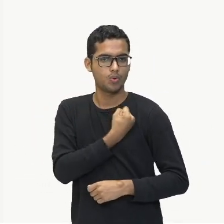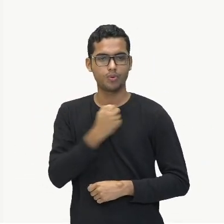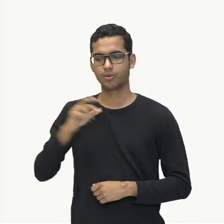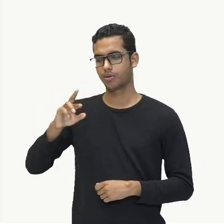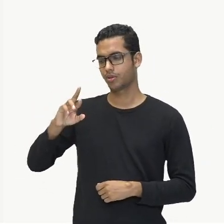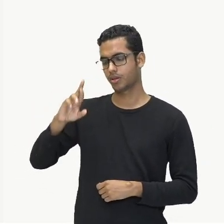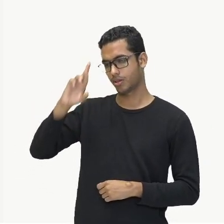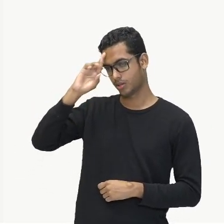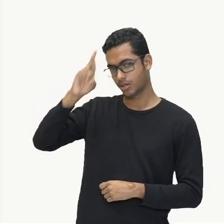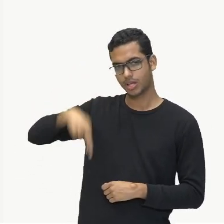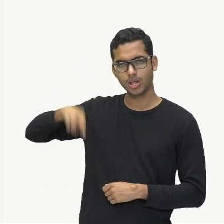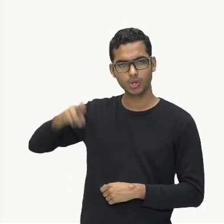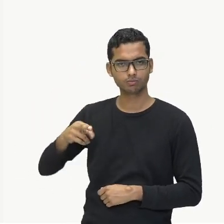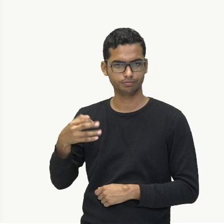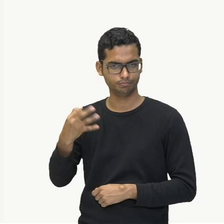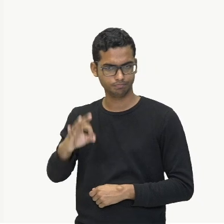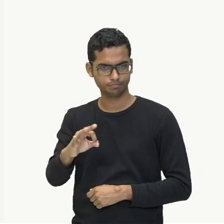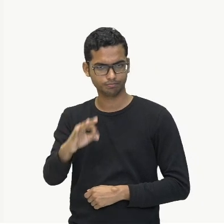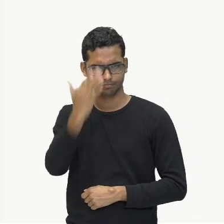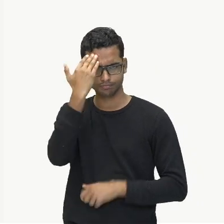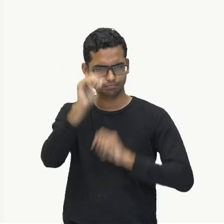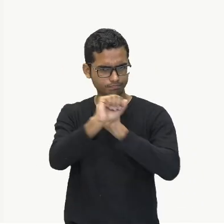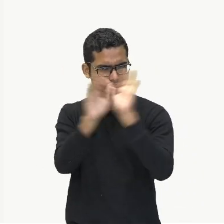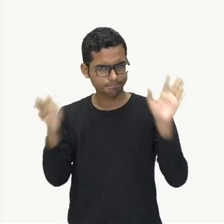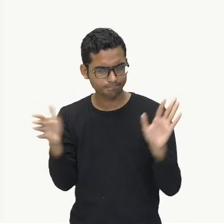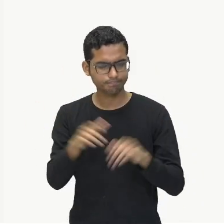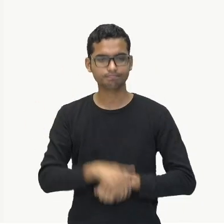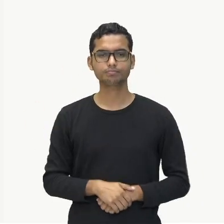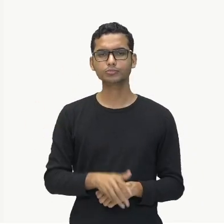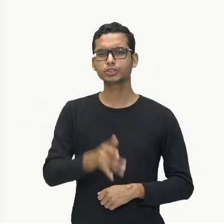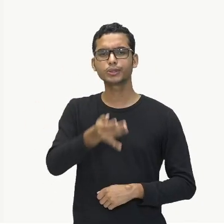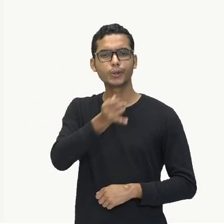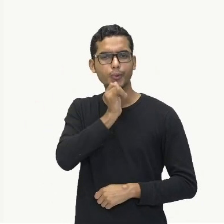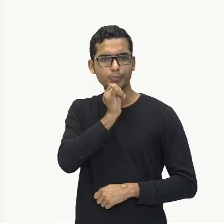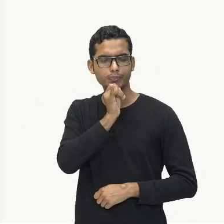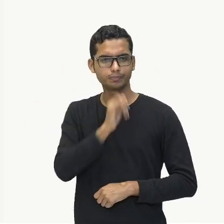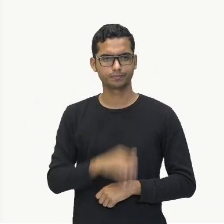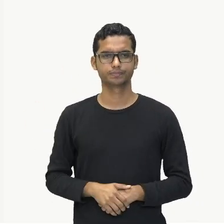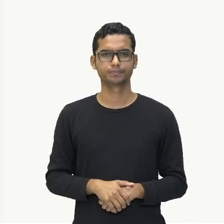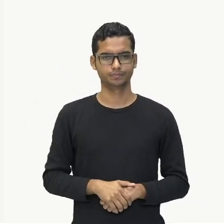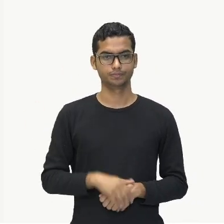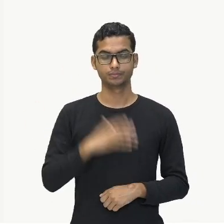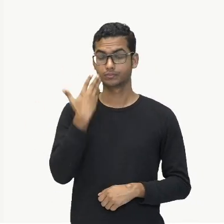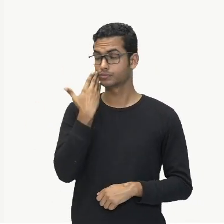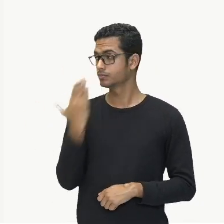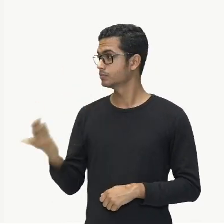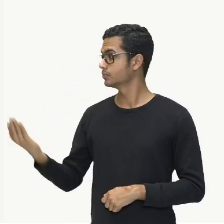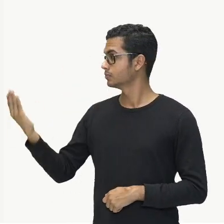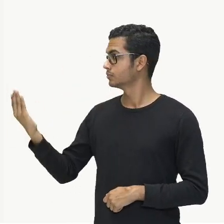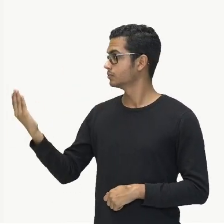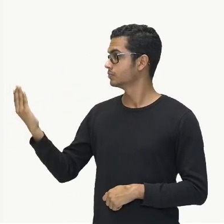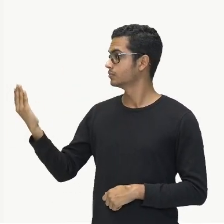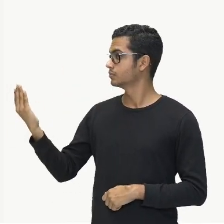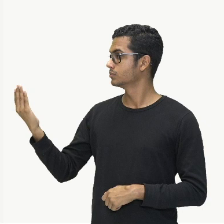Tudo bem? Entendido até aí? Vamos seguir agora com o exemplo? Acompanha comigo aqui um exemplo.